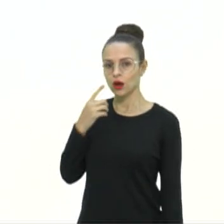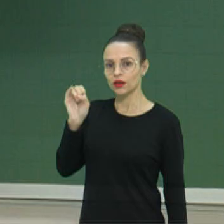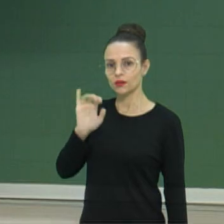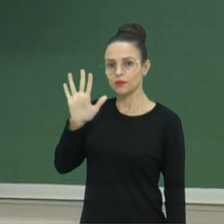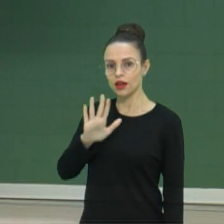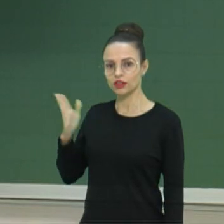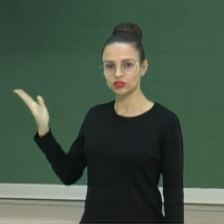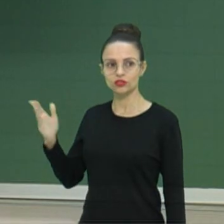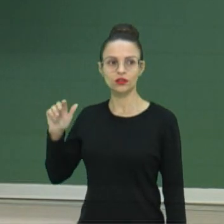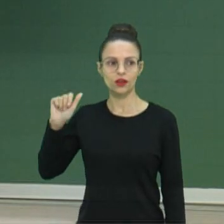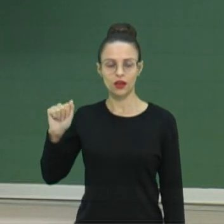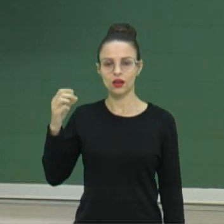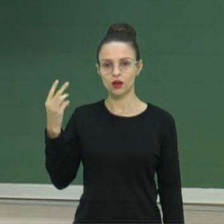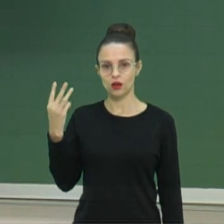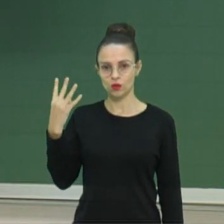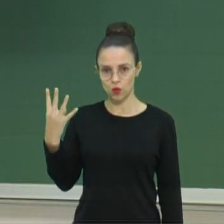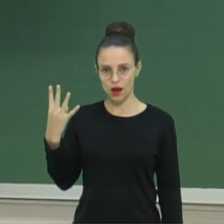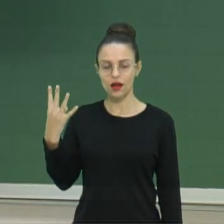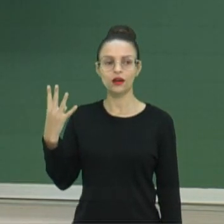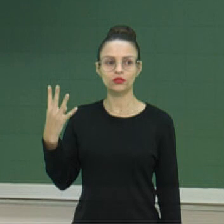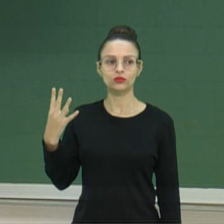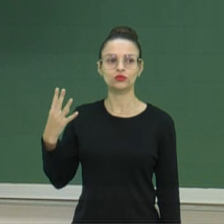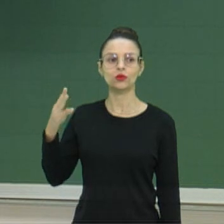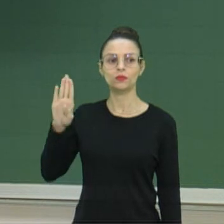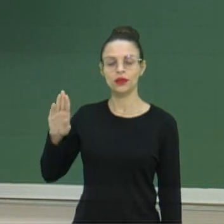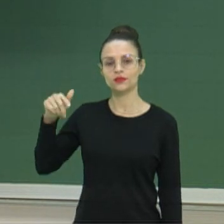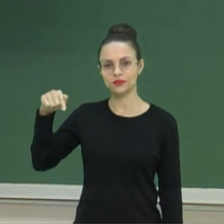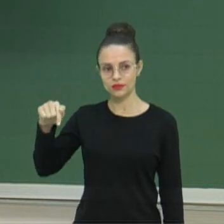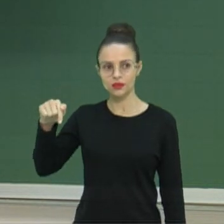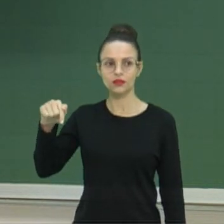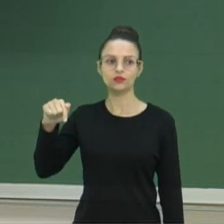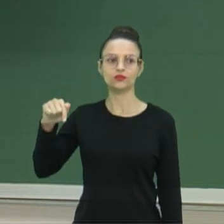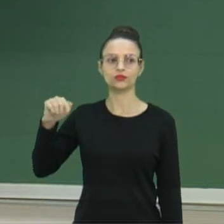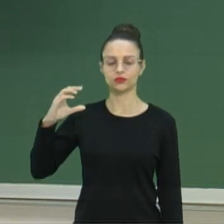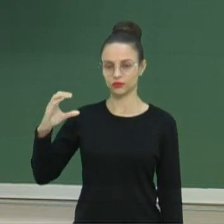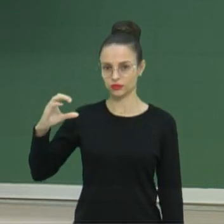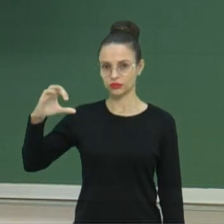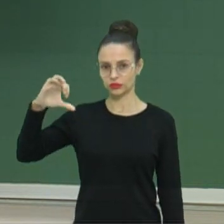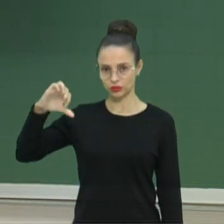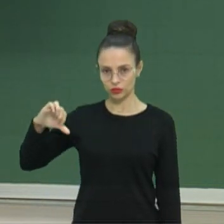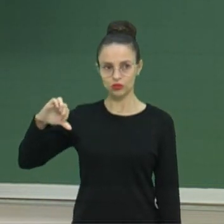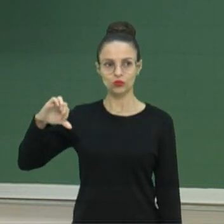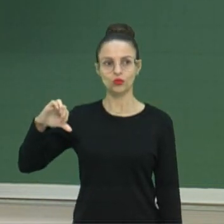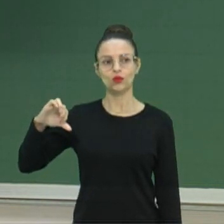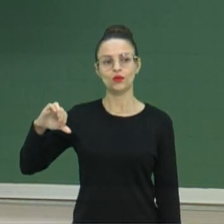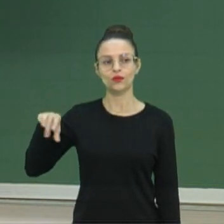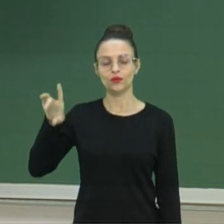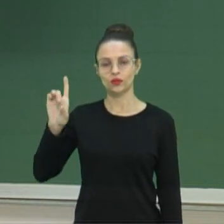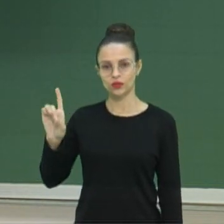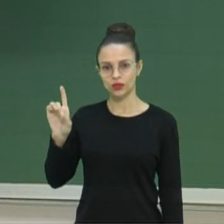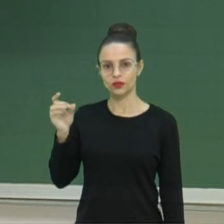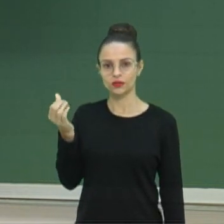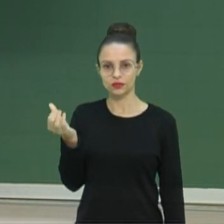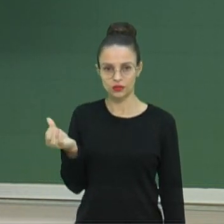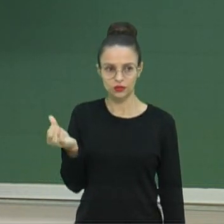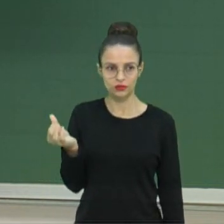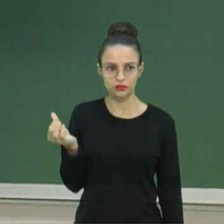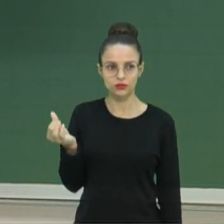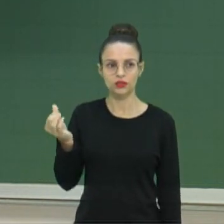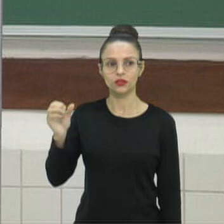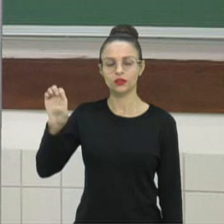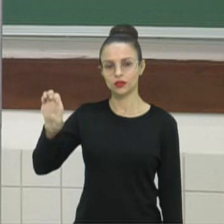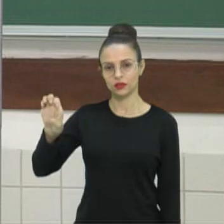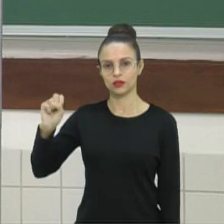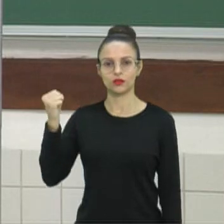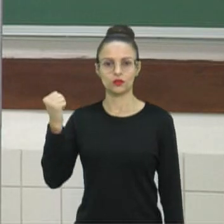aqui. Item A, 4 metros por segundo. Item B, 7 metros por segundo. Item C, 9 metros por segundo. Item D, 6 metros